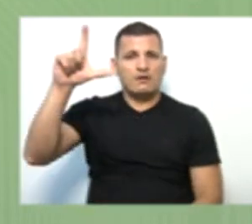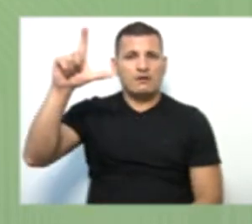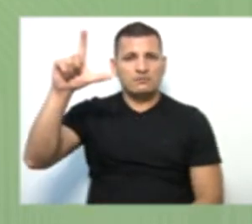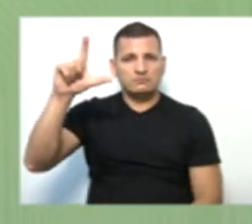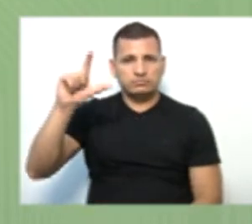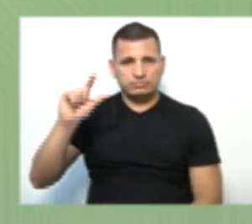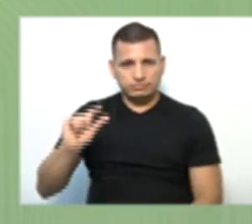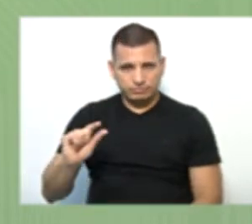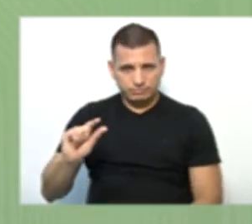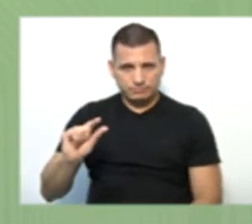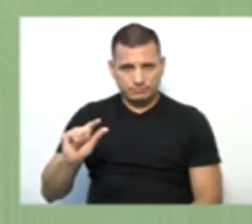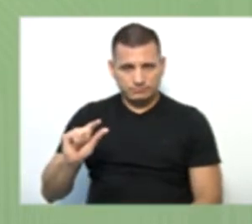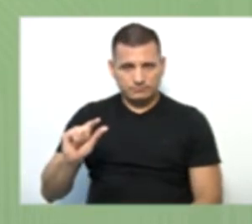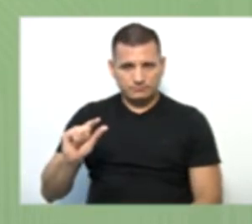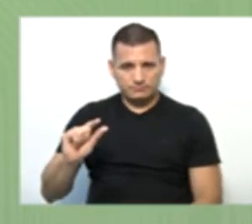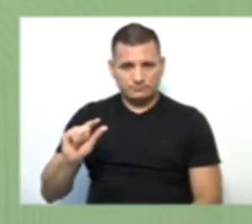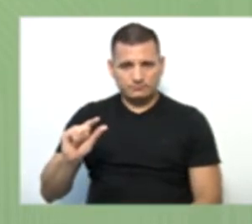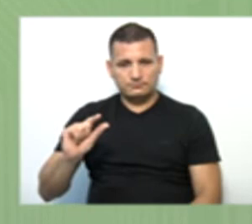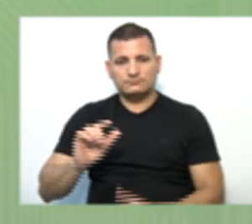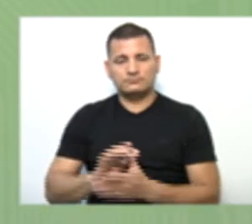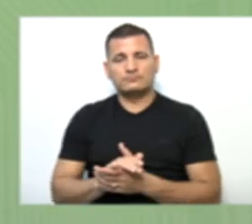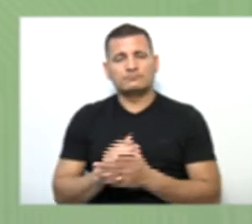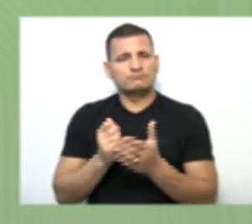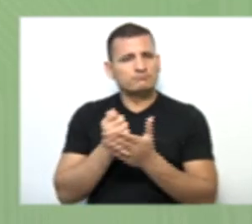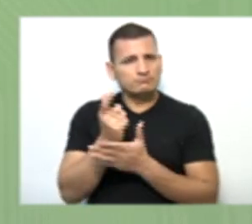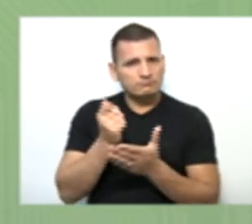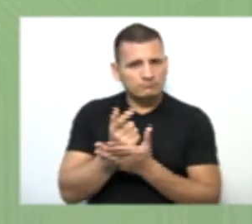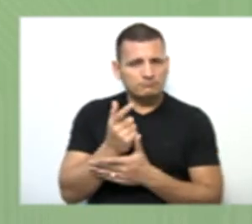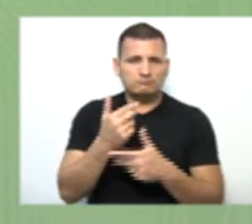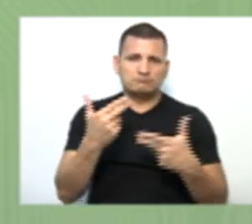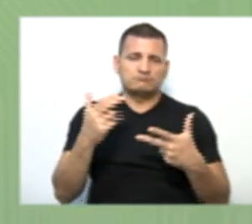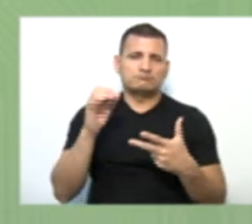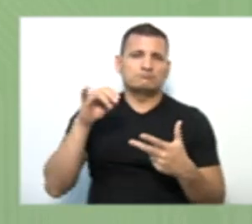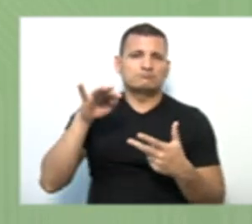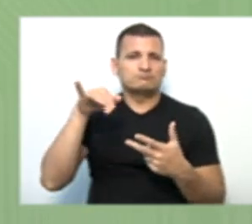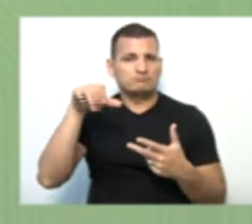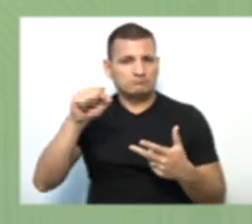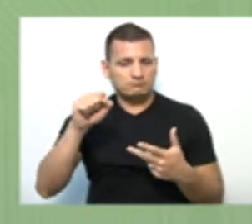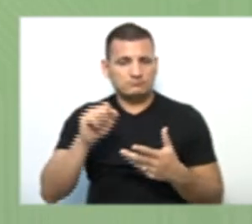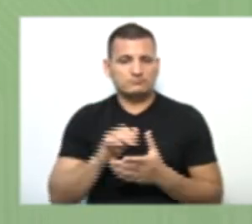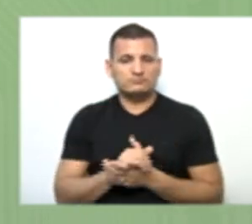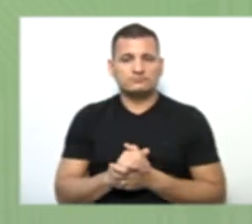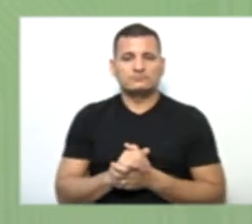nela registrados. As contas a pagar, que irão vencer logo, vem primeiro.